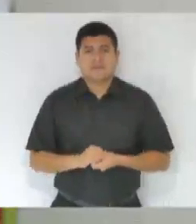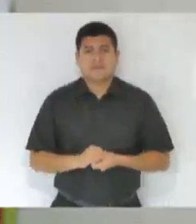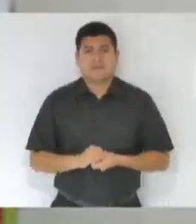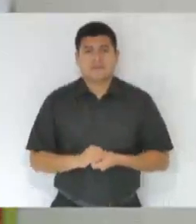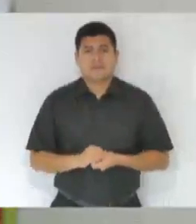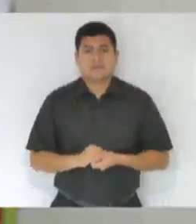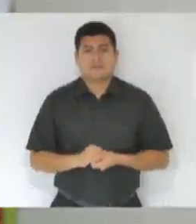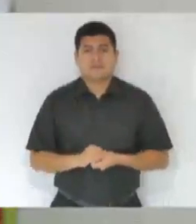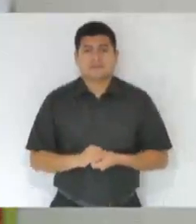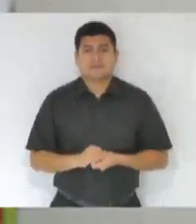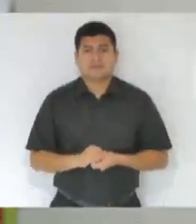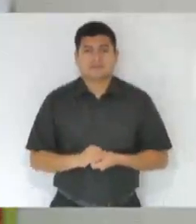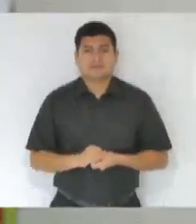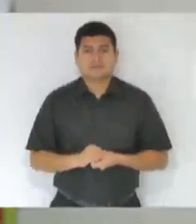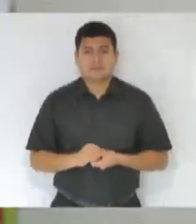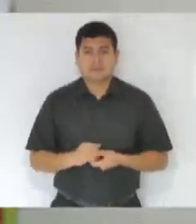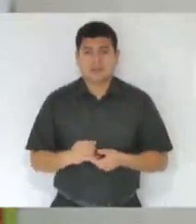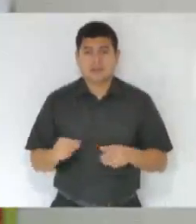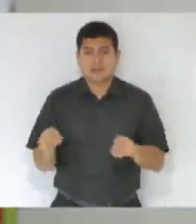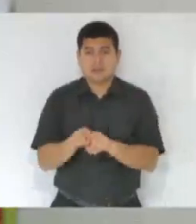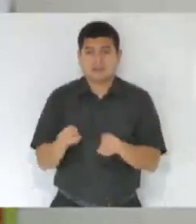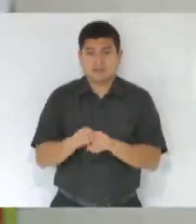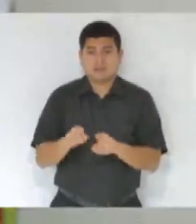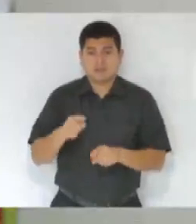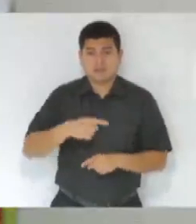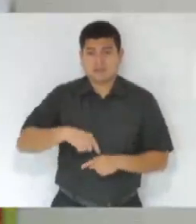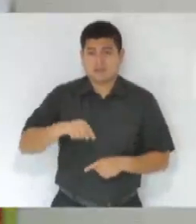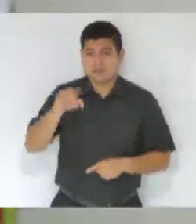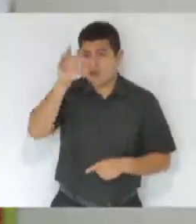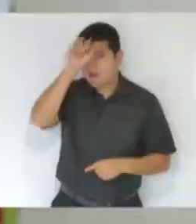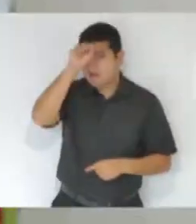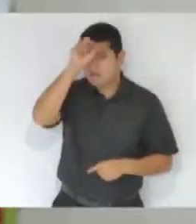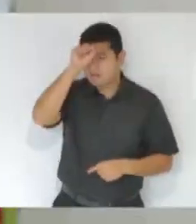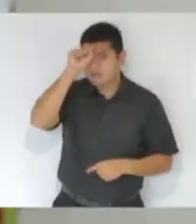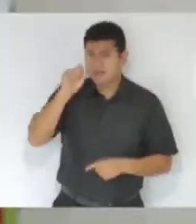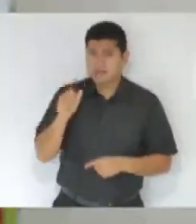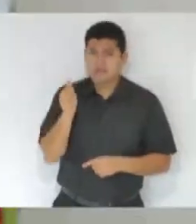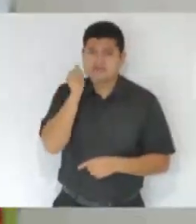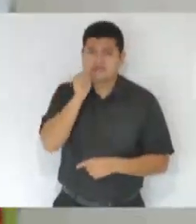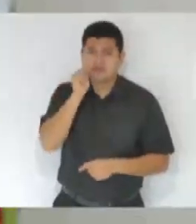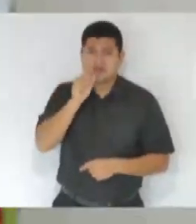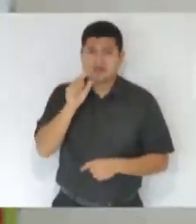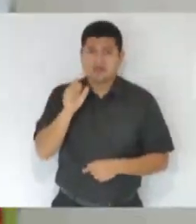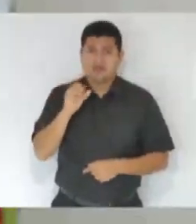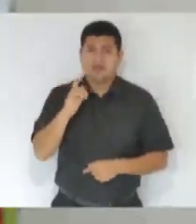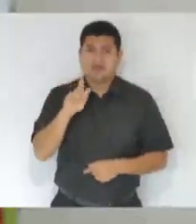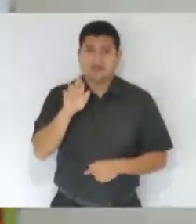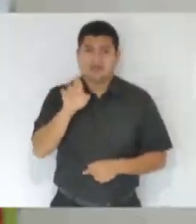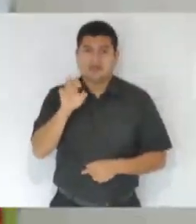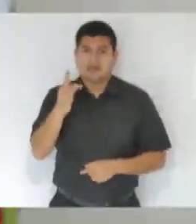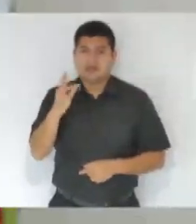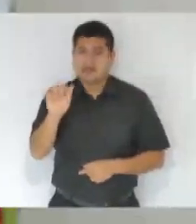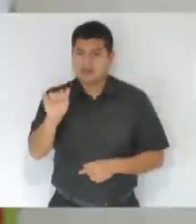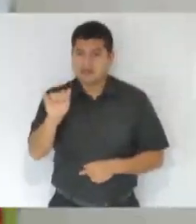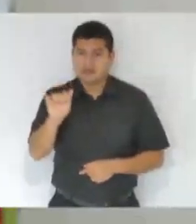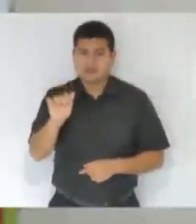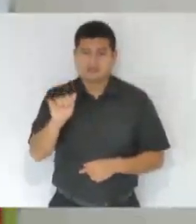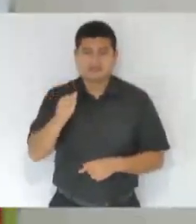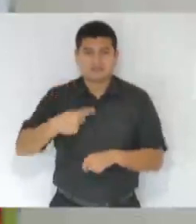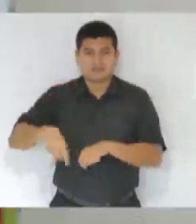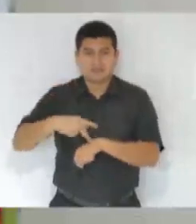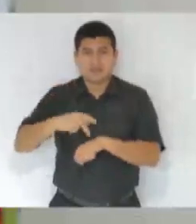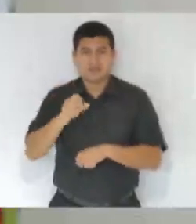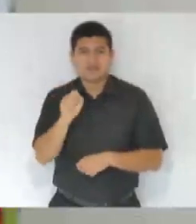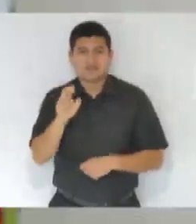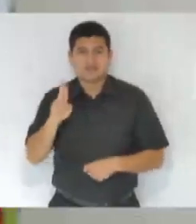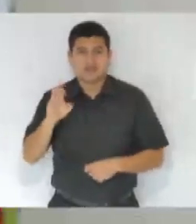E nos ensina a jovem sueca Greta Thunberg, a voz que